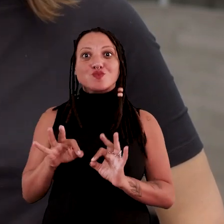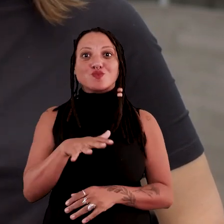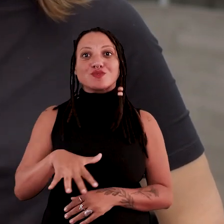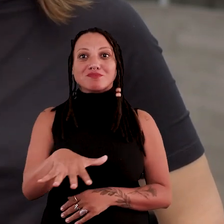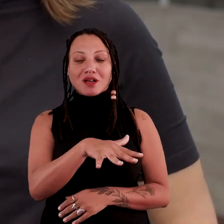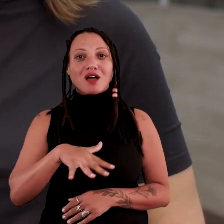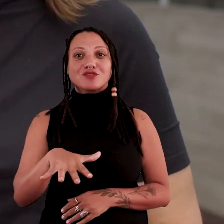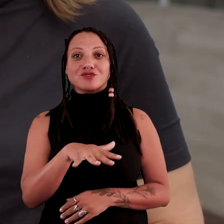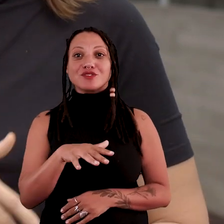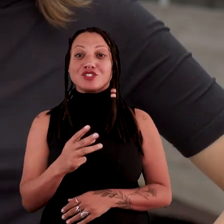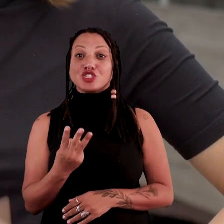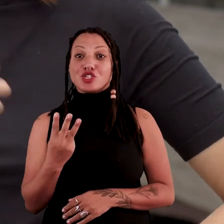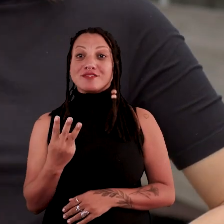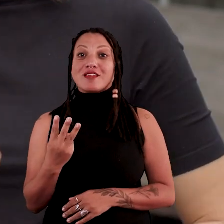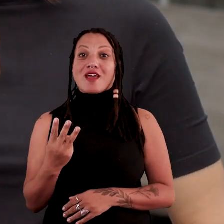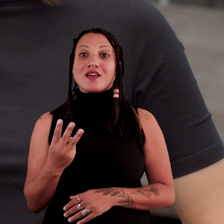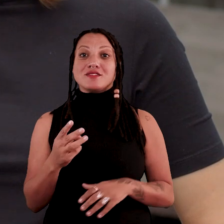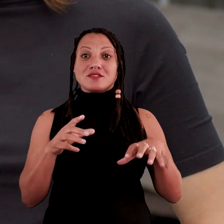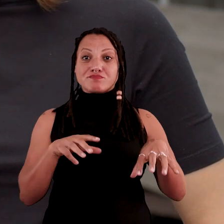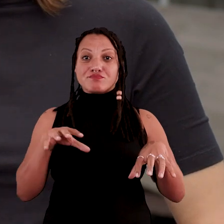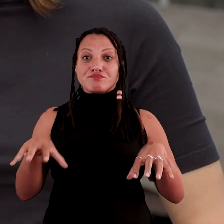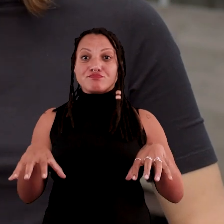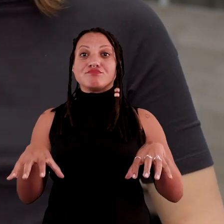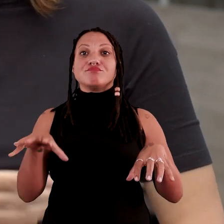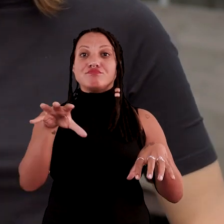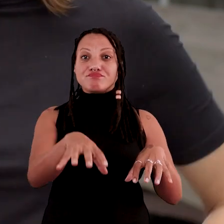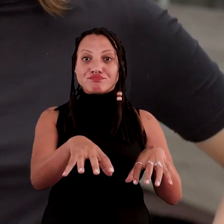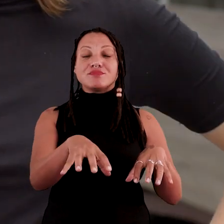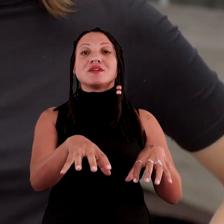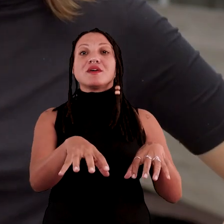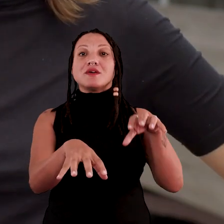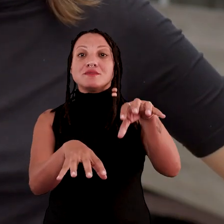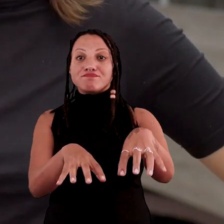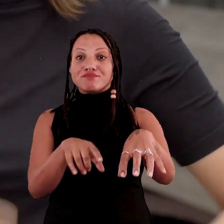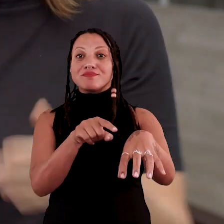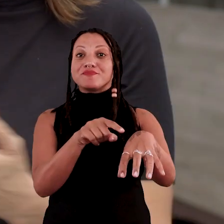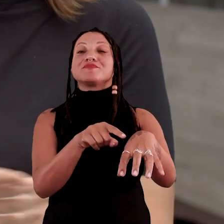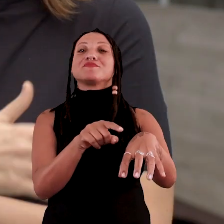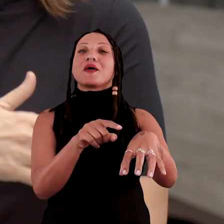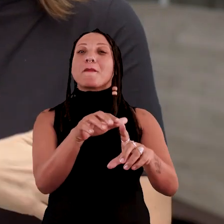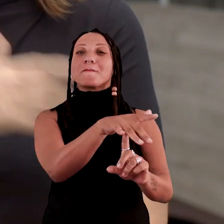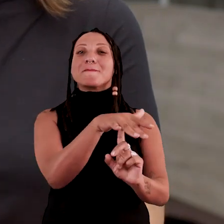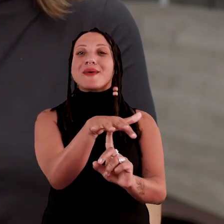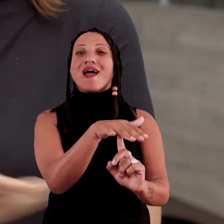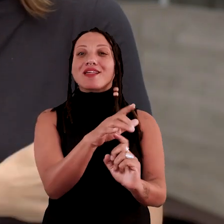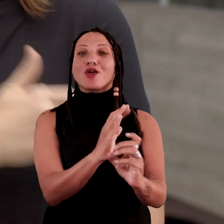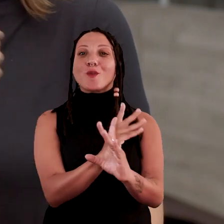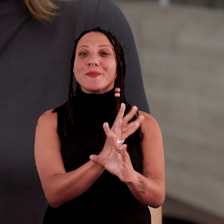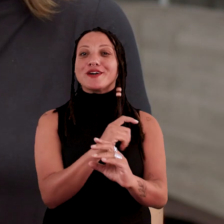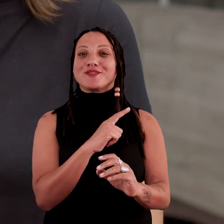como ocupar esse espaço sem prejudicar, sem impactar negativamente as pessoas que ali já trabalhavam no lugar ou